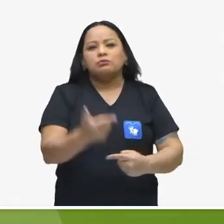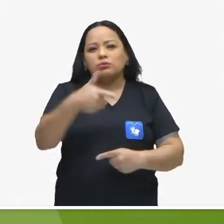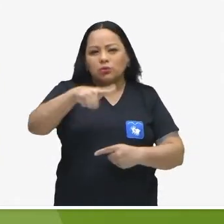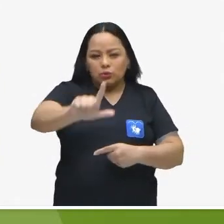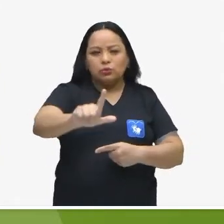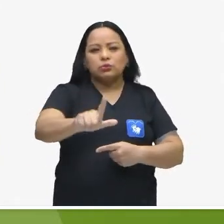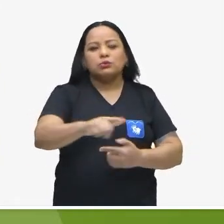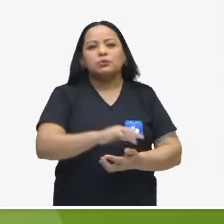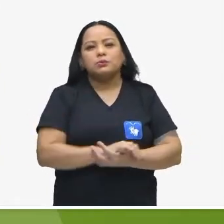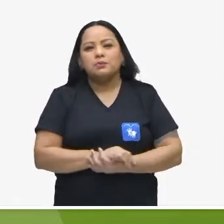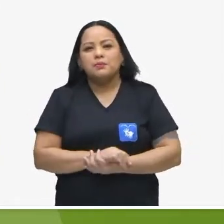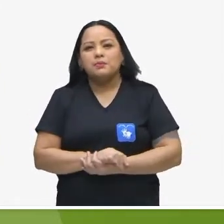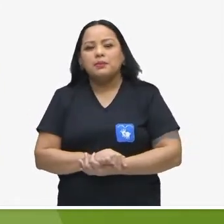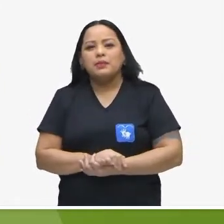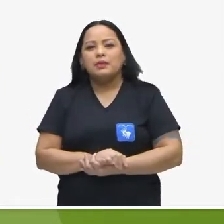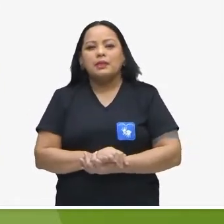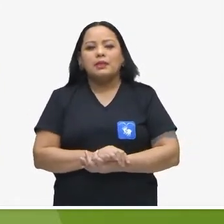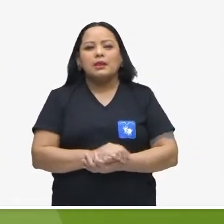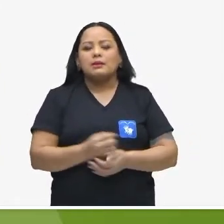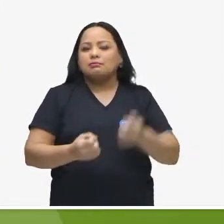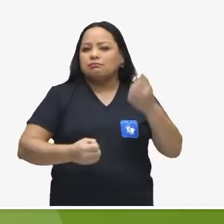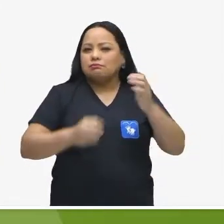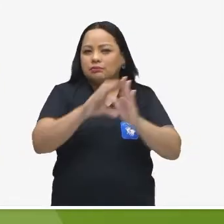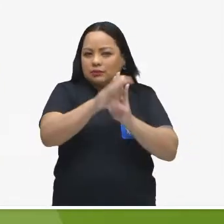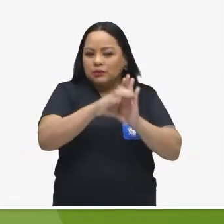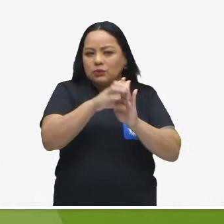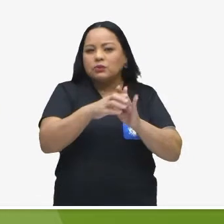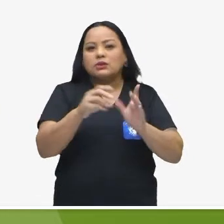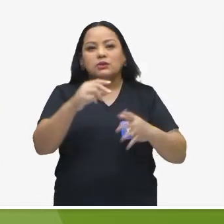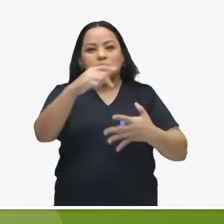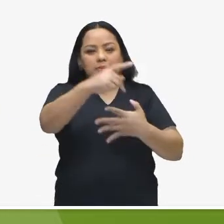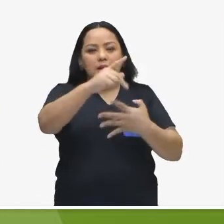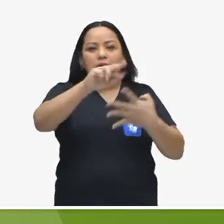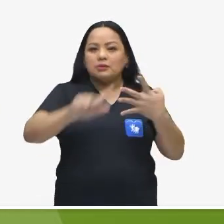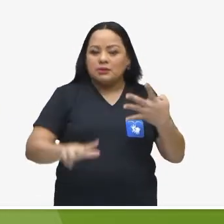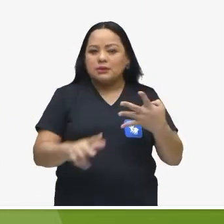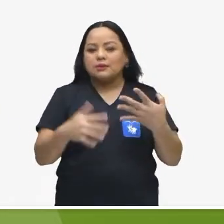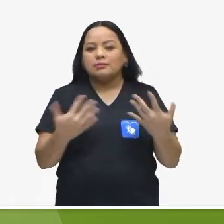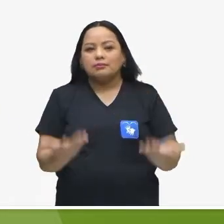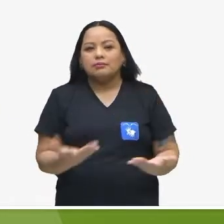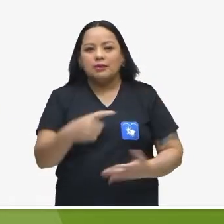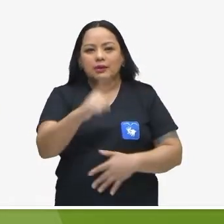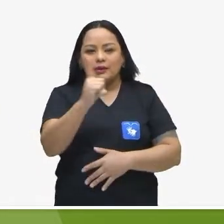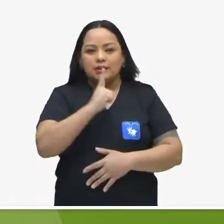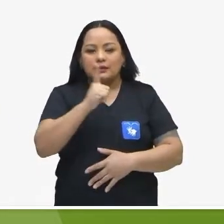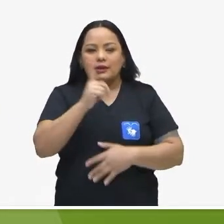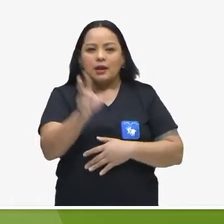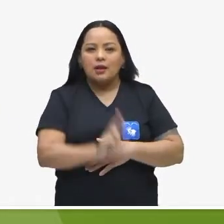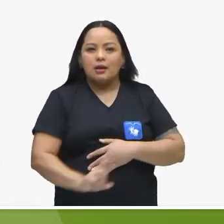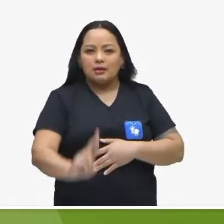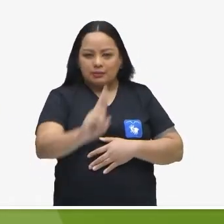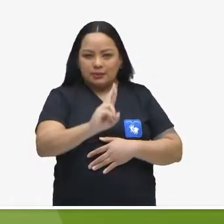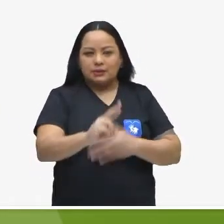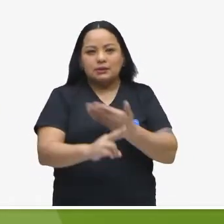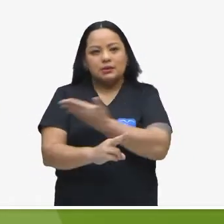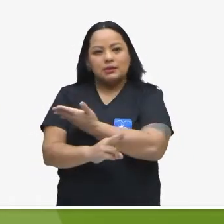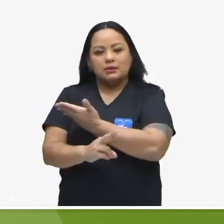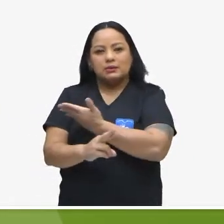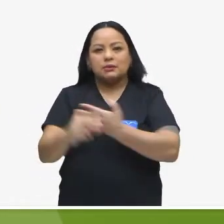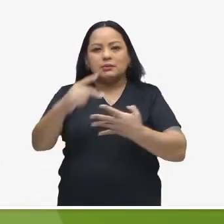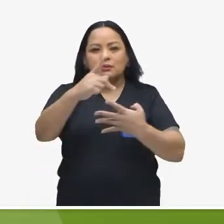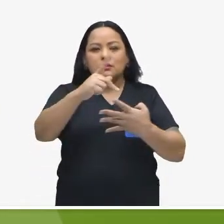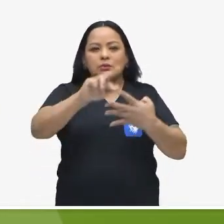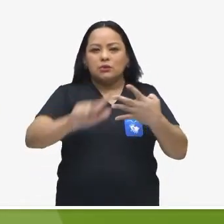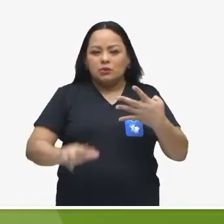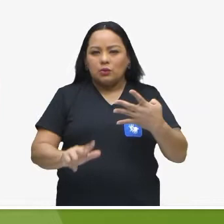descendente fértil. Essa é a definição de espécie. Então, aqui eu tenho a representação da espécie